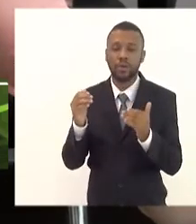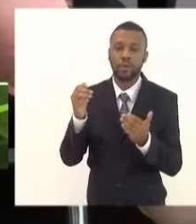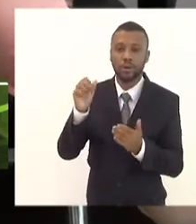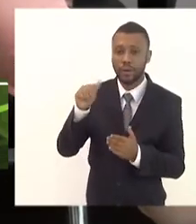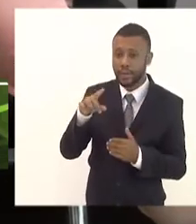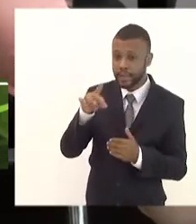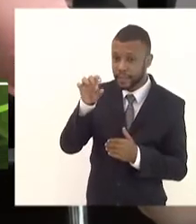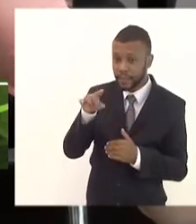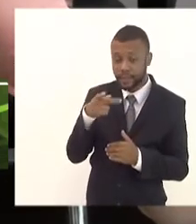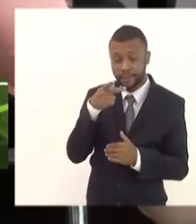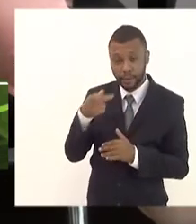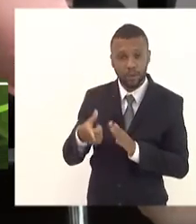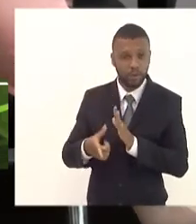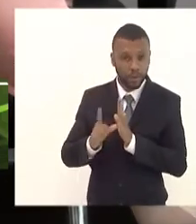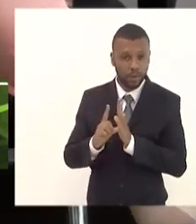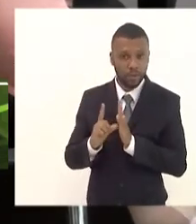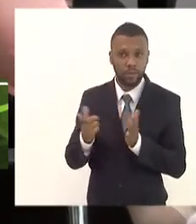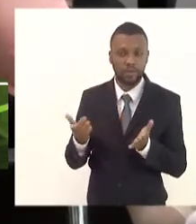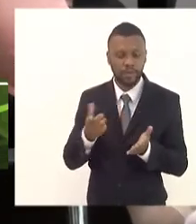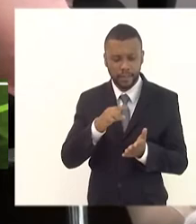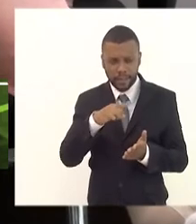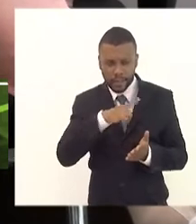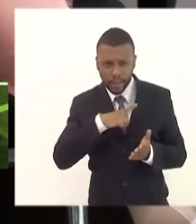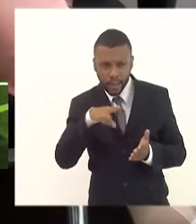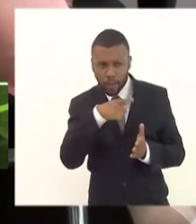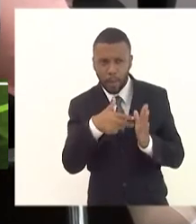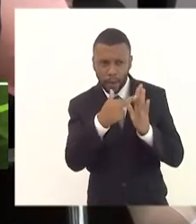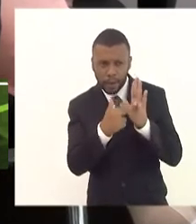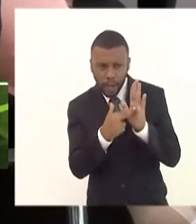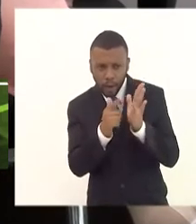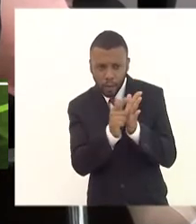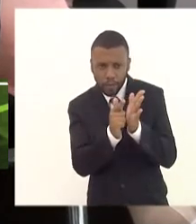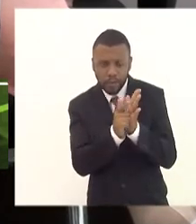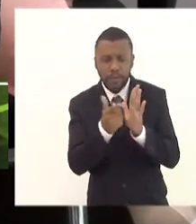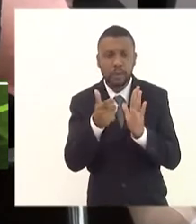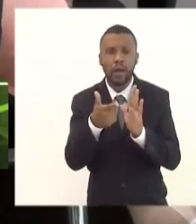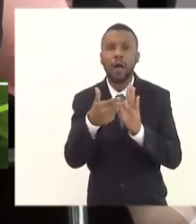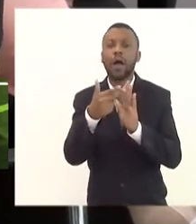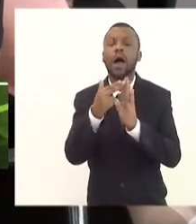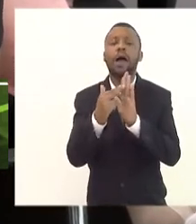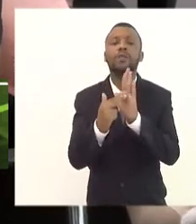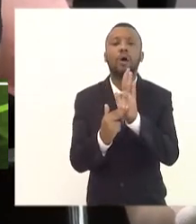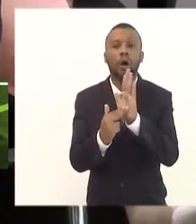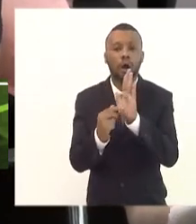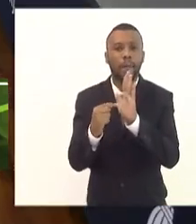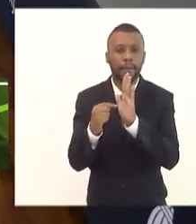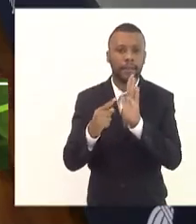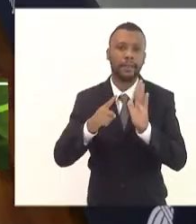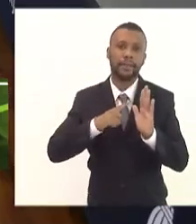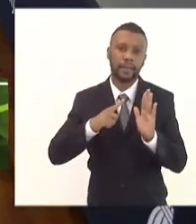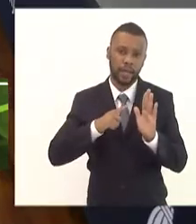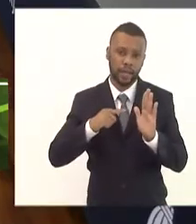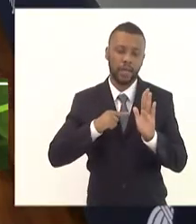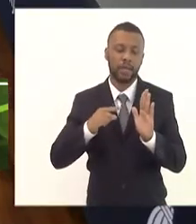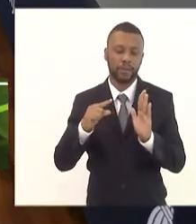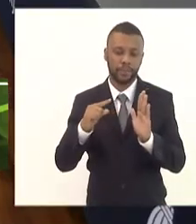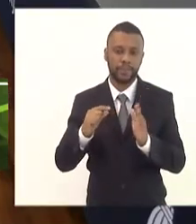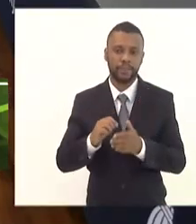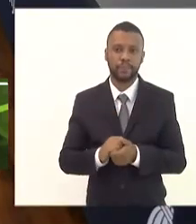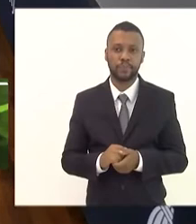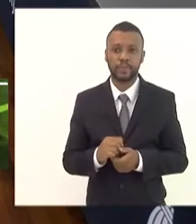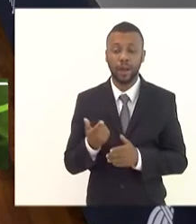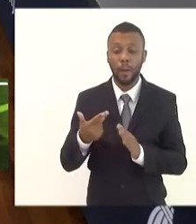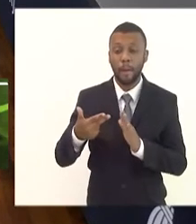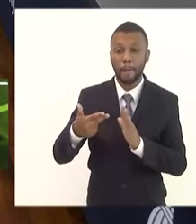ao questão do resíduo. Vocês têm um manualzinho disso? Tem a norma. É, a NOP do... É. É uma